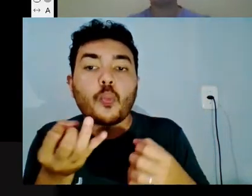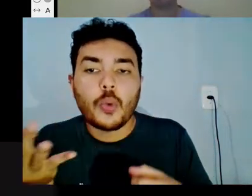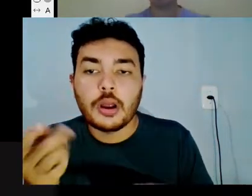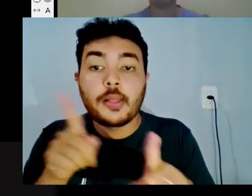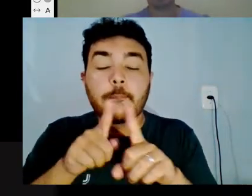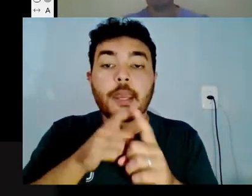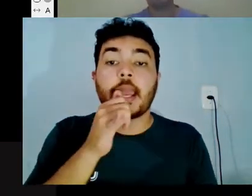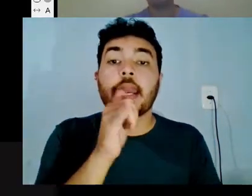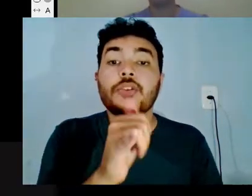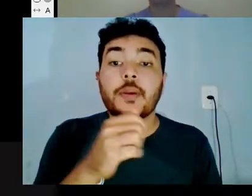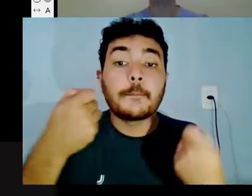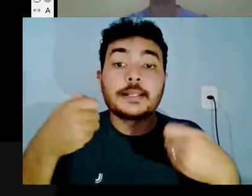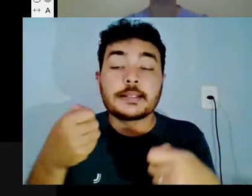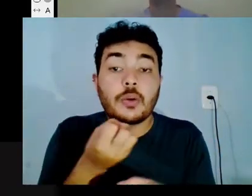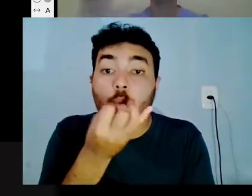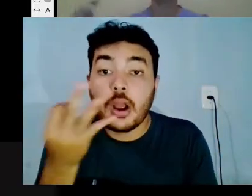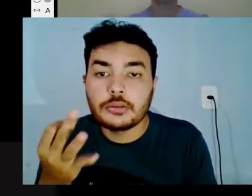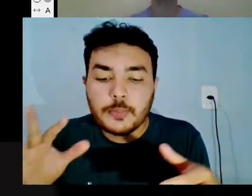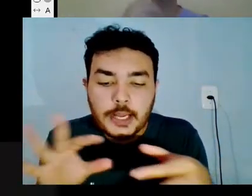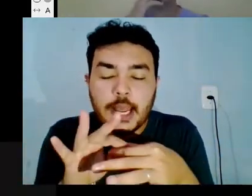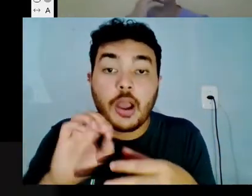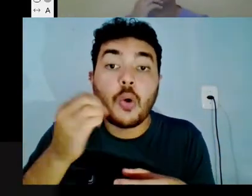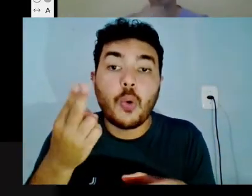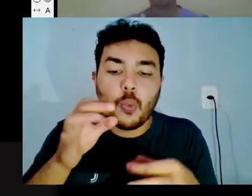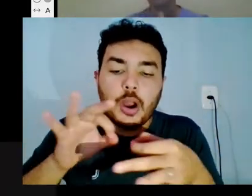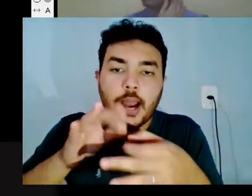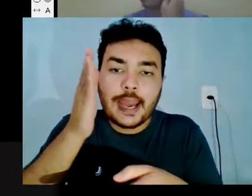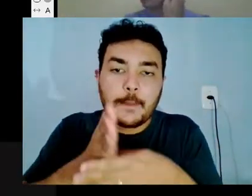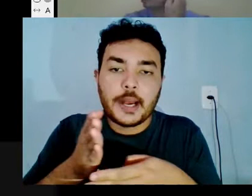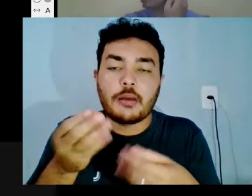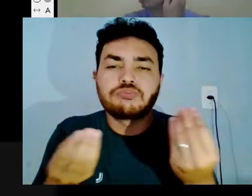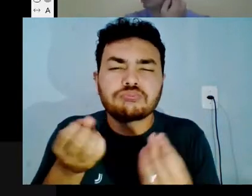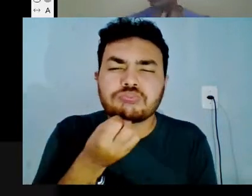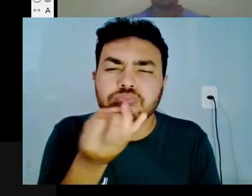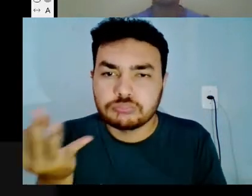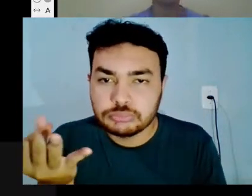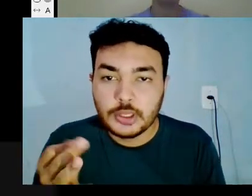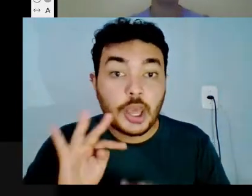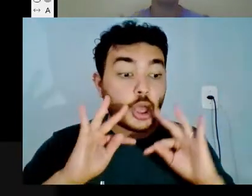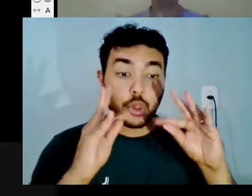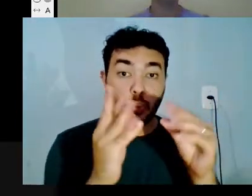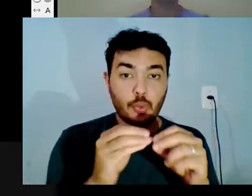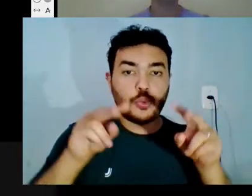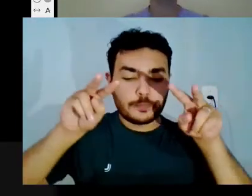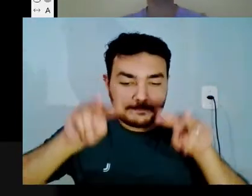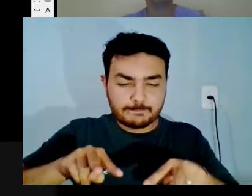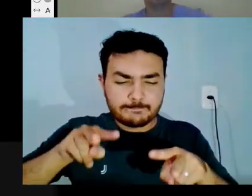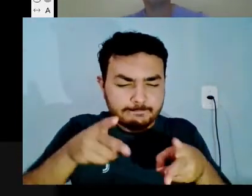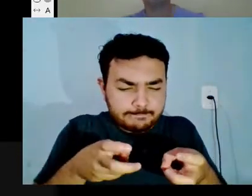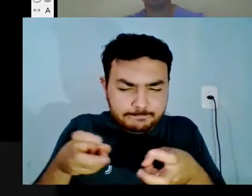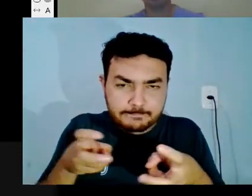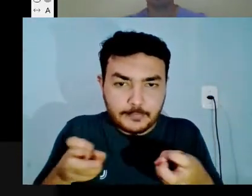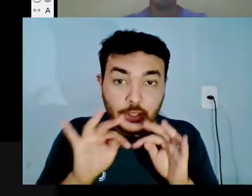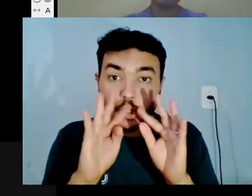ou para romper a ligação química. Então, todos esses resultados são obtidos a partir da de considerando de todas as variáveis em relação à resolução